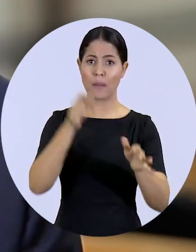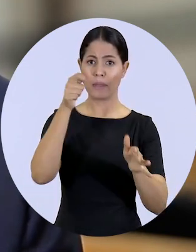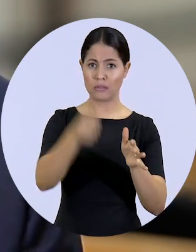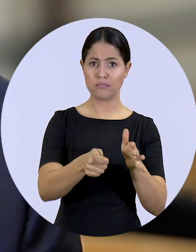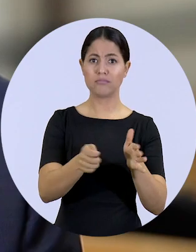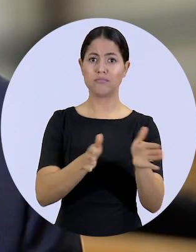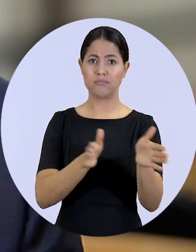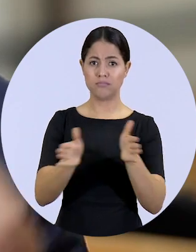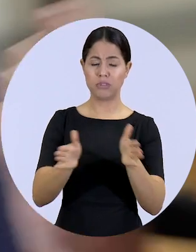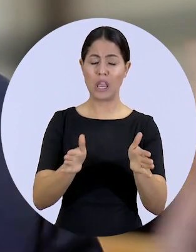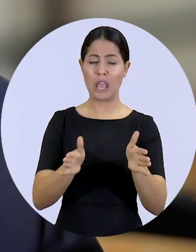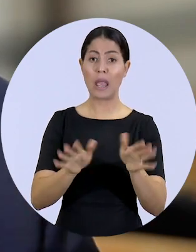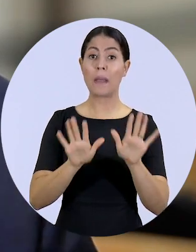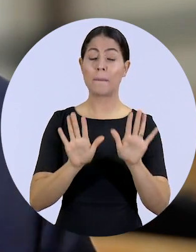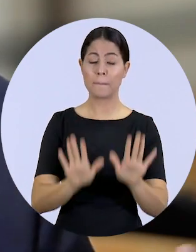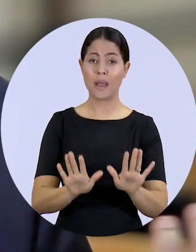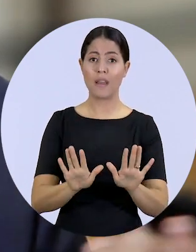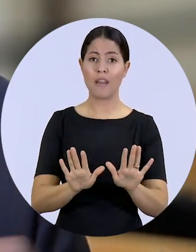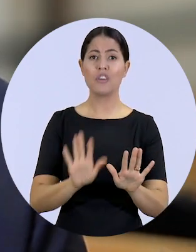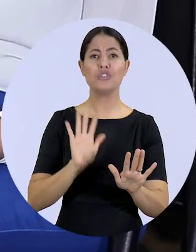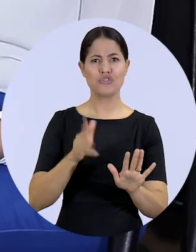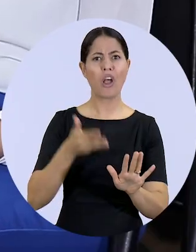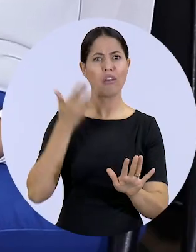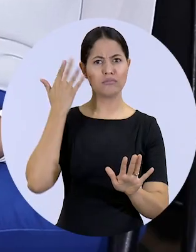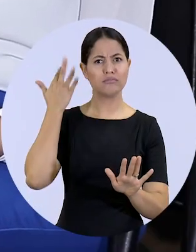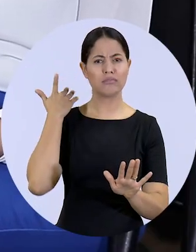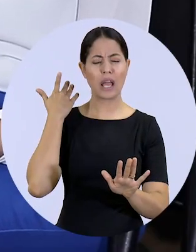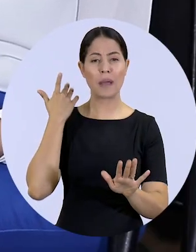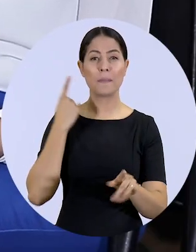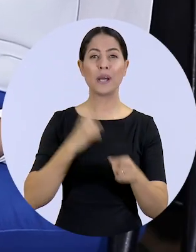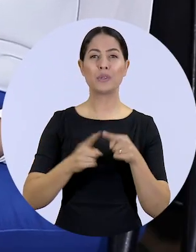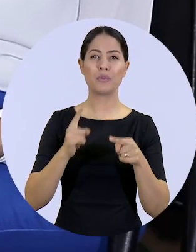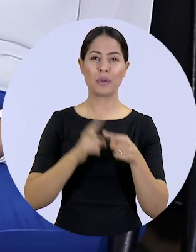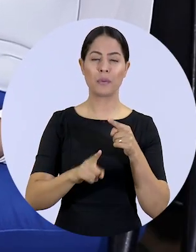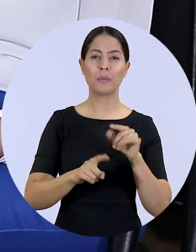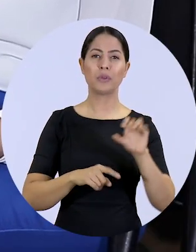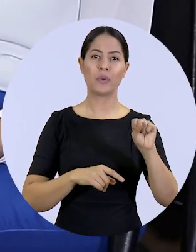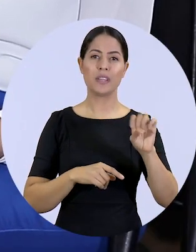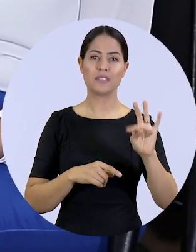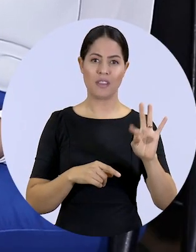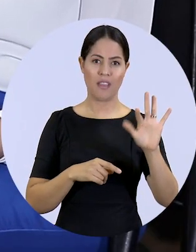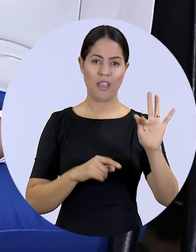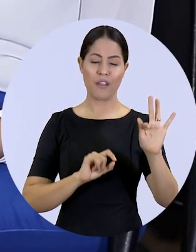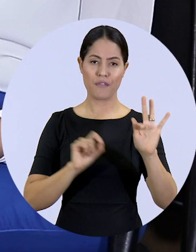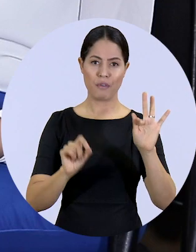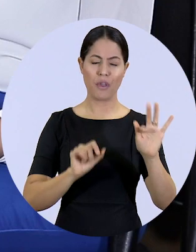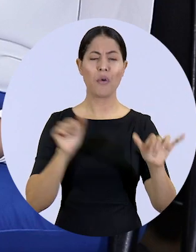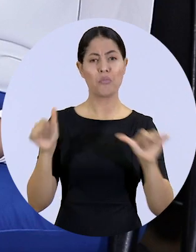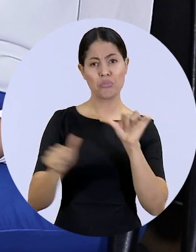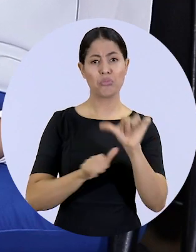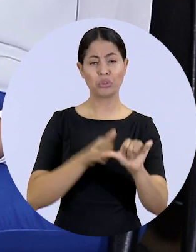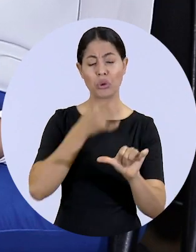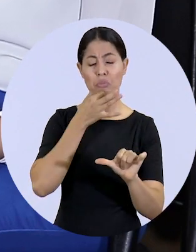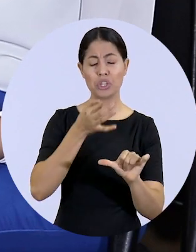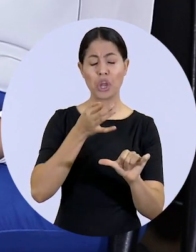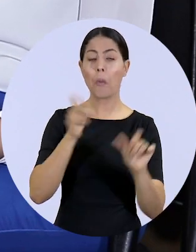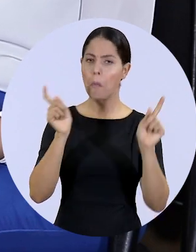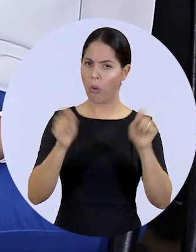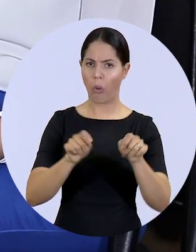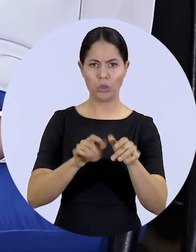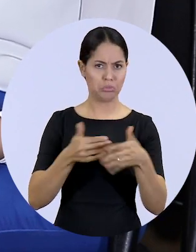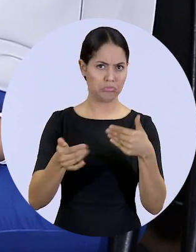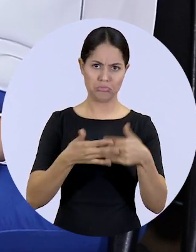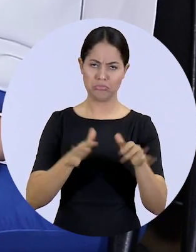entendimento já existiu um tempo atrás, né? O grande problema do Supremo ele pode sim mudar o seu posicionamento,